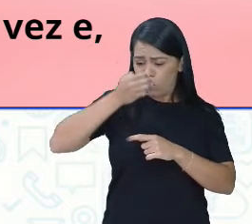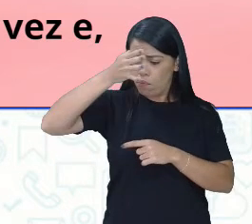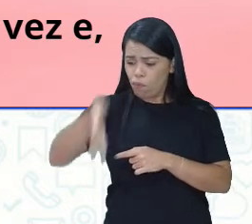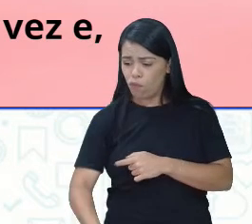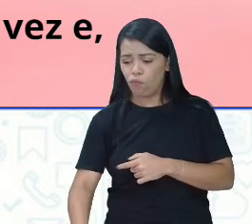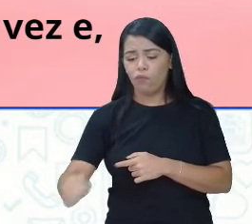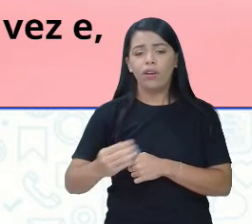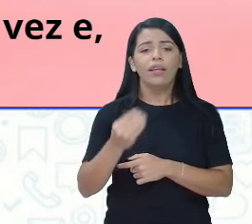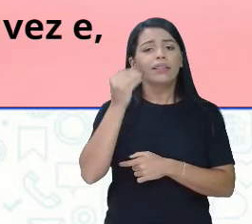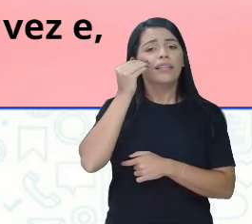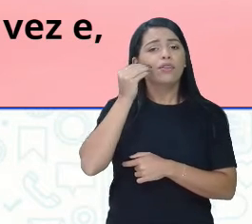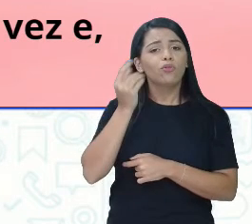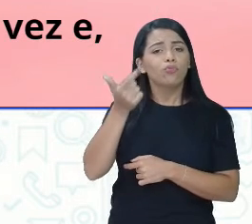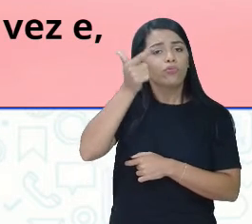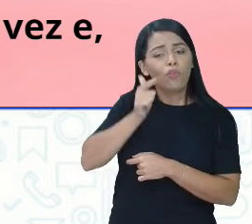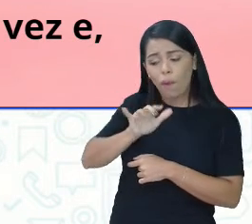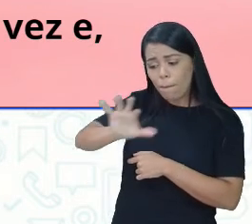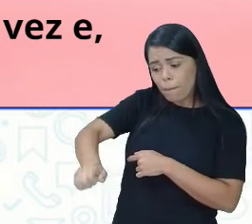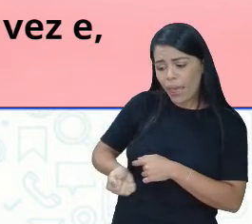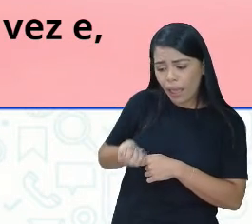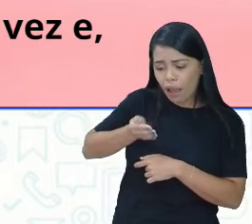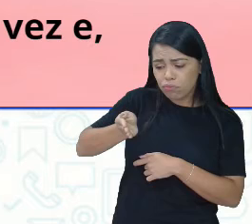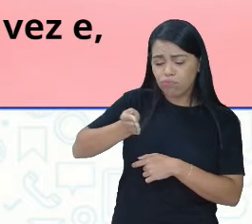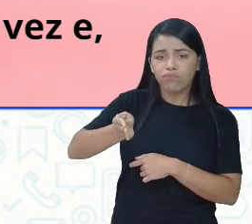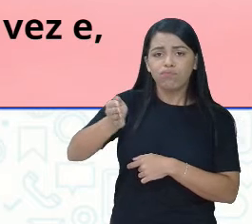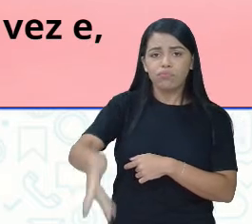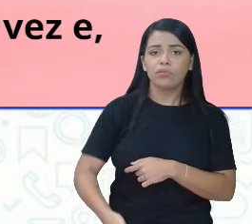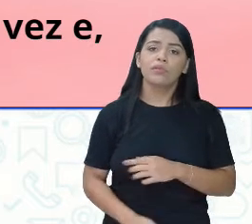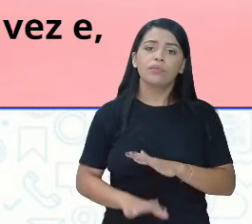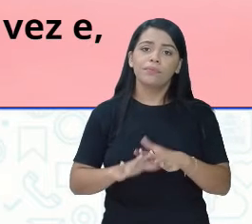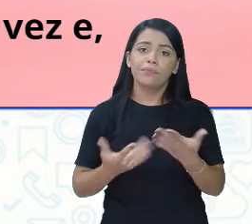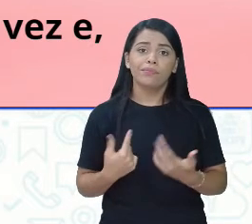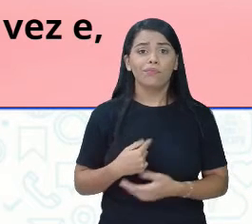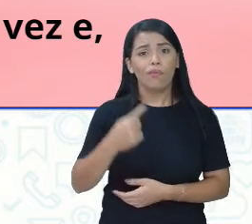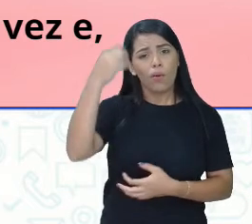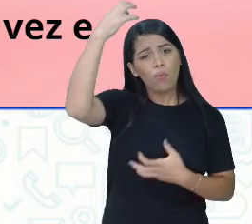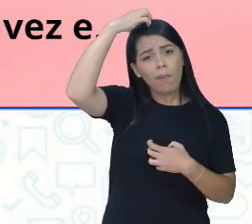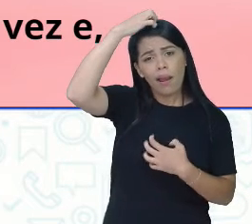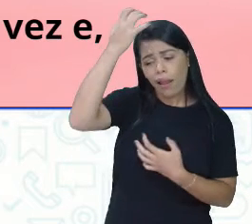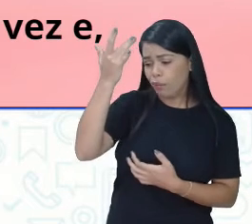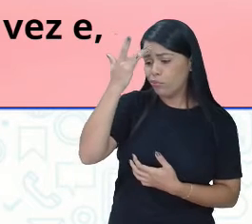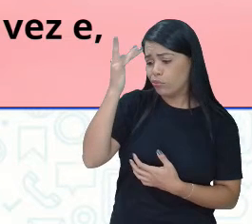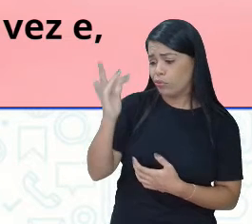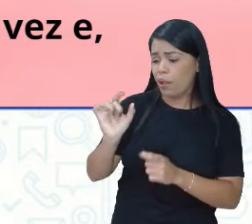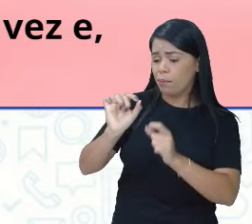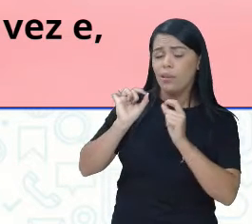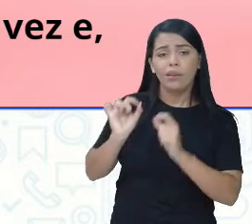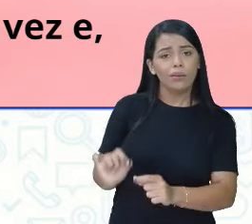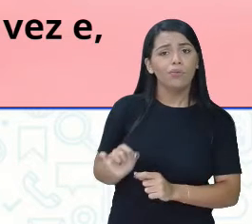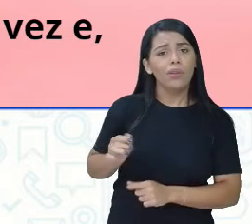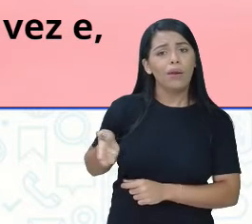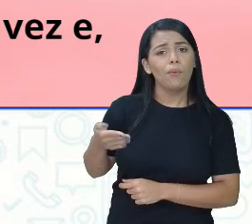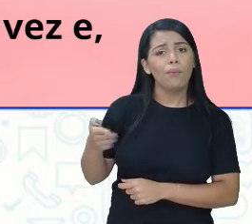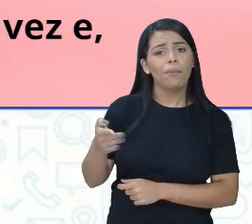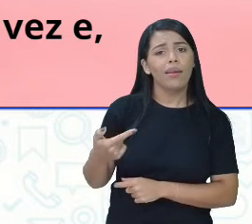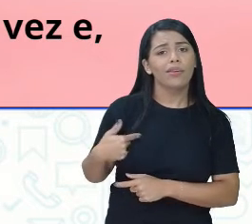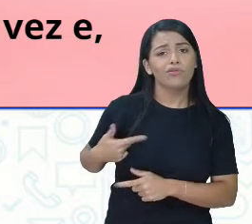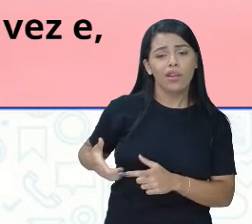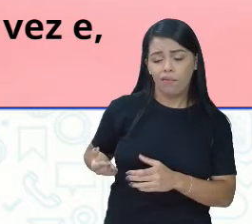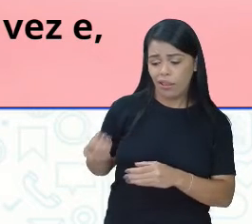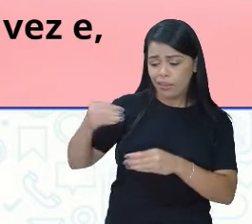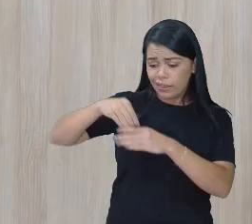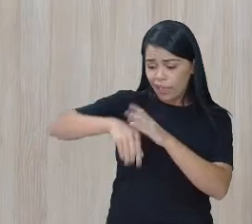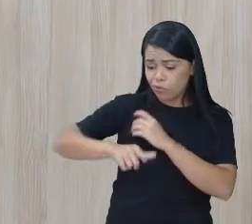Tentou outra vez e novamente ele escapou. Olha, o macaco todo ingênuo, sem saber que o peixe estava ali no